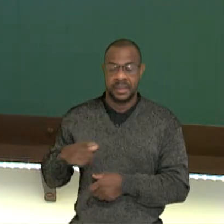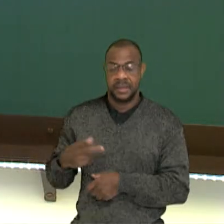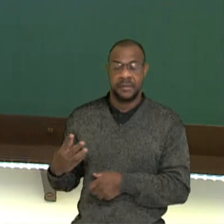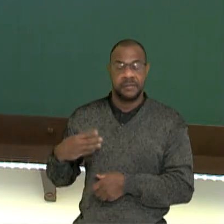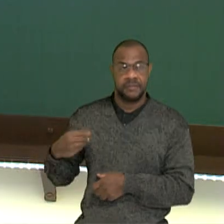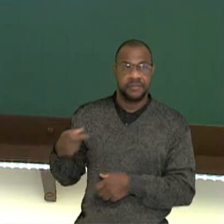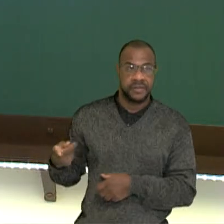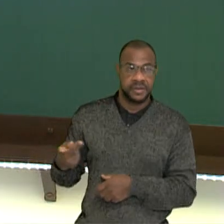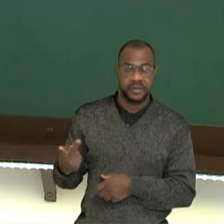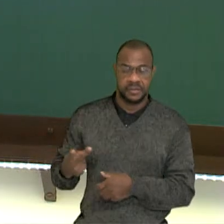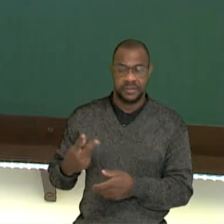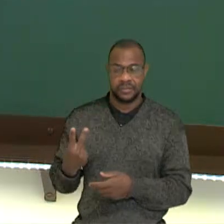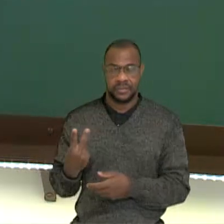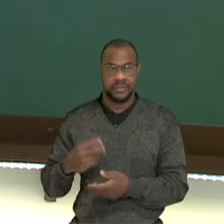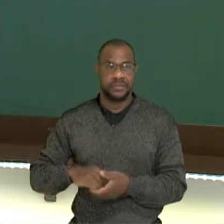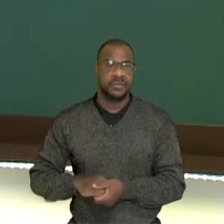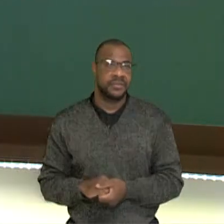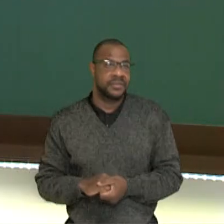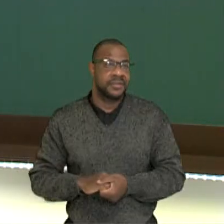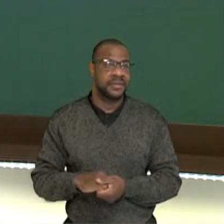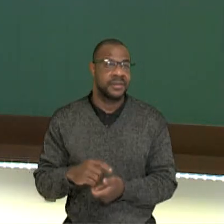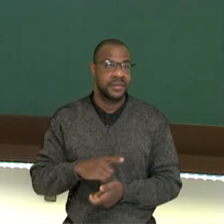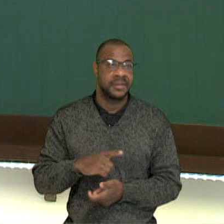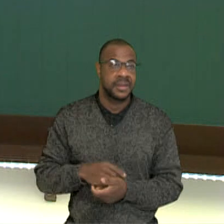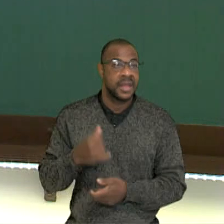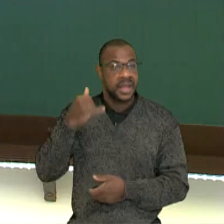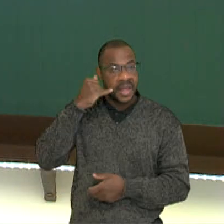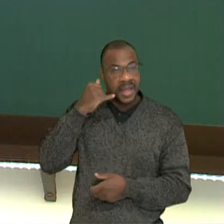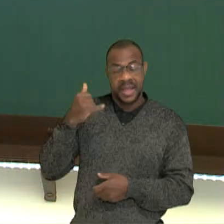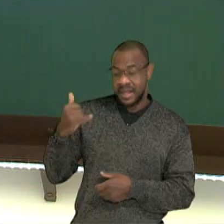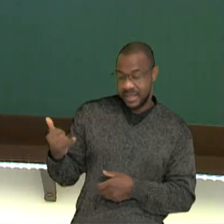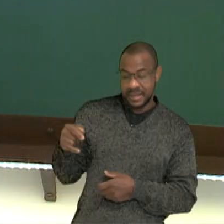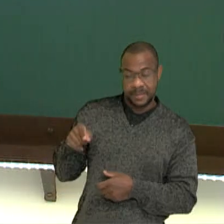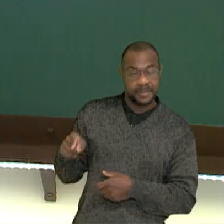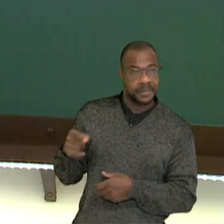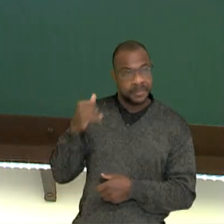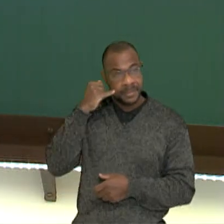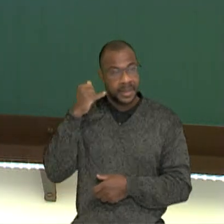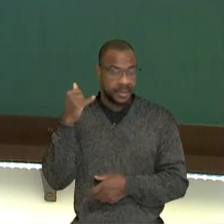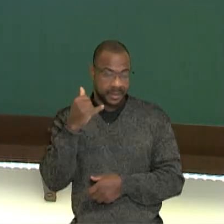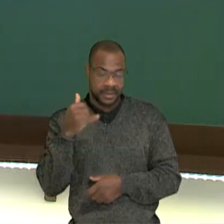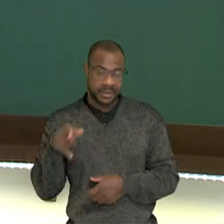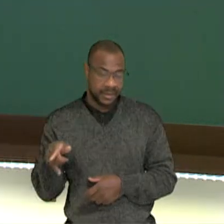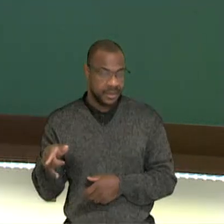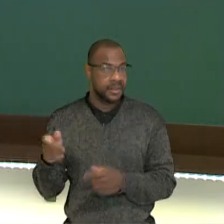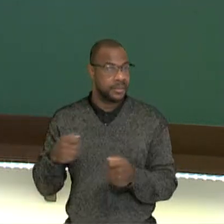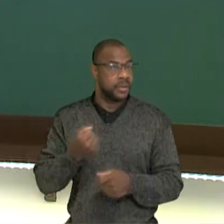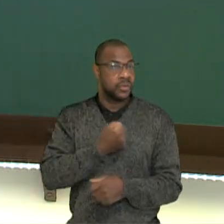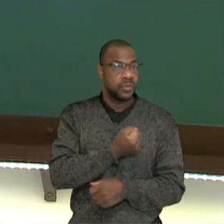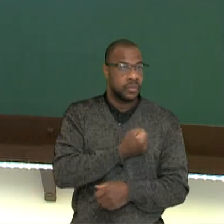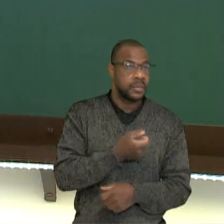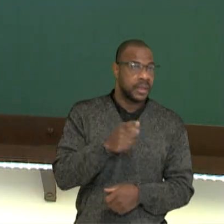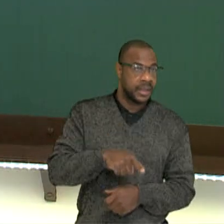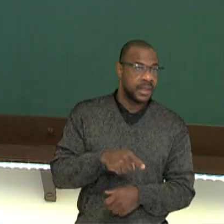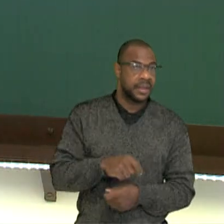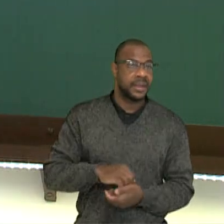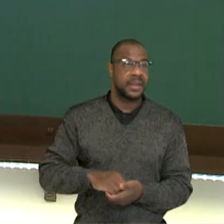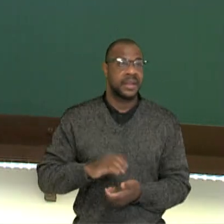são ela e Tom. Então, ligue para eles. O telefone deles, ou o número de telefone deles,